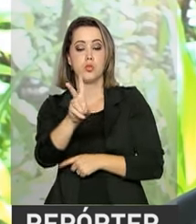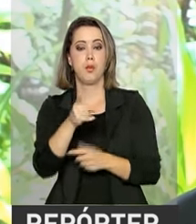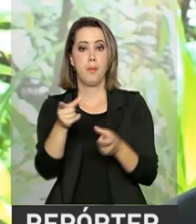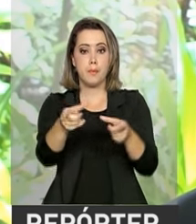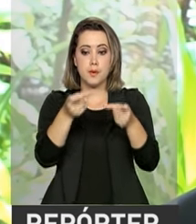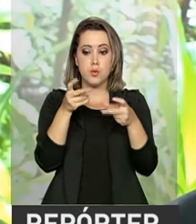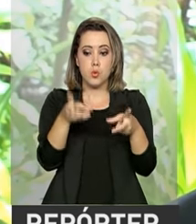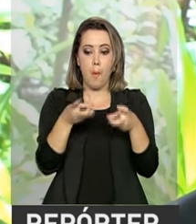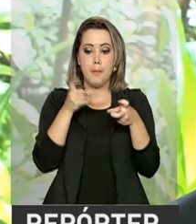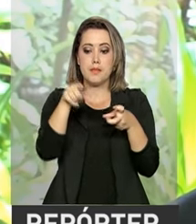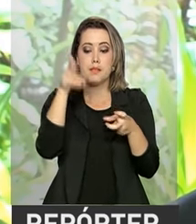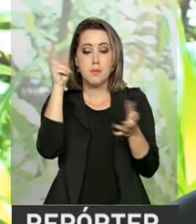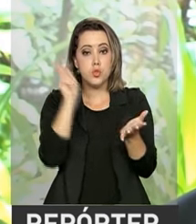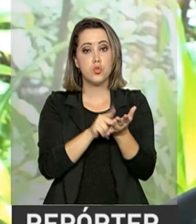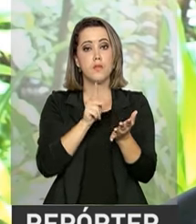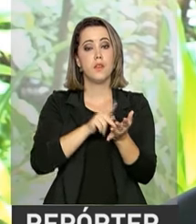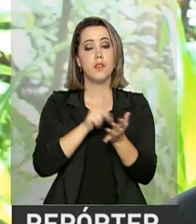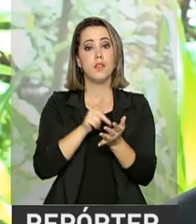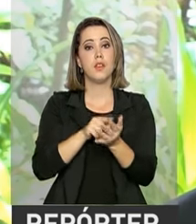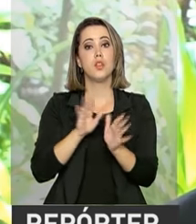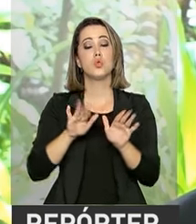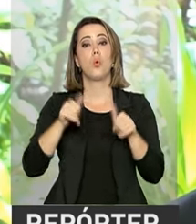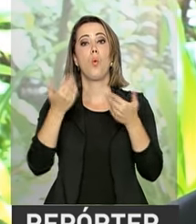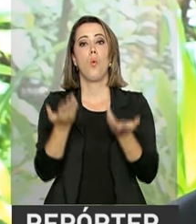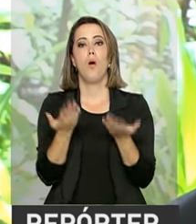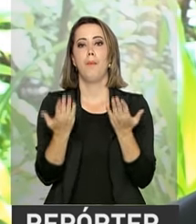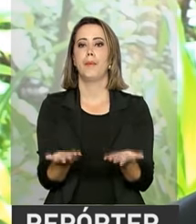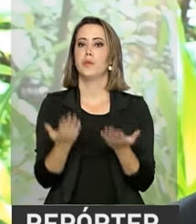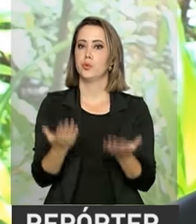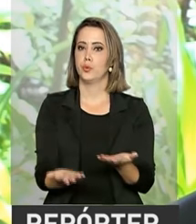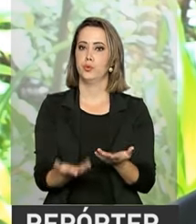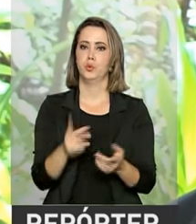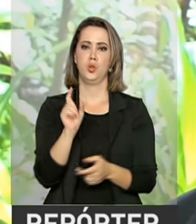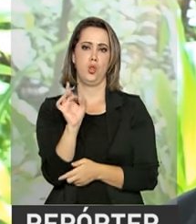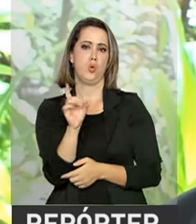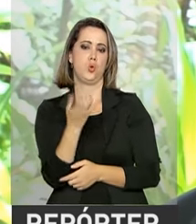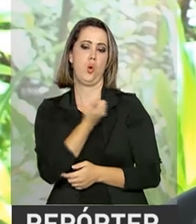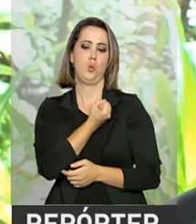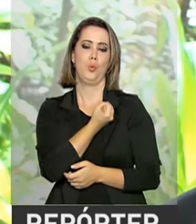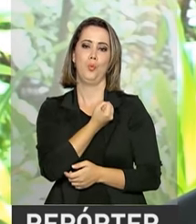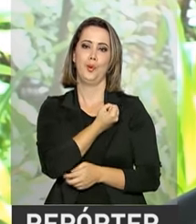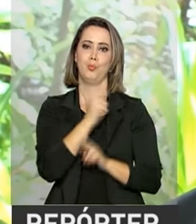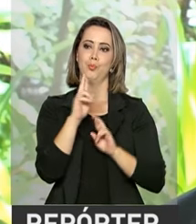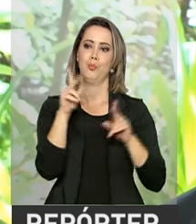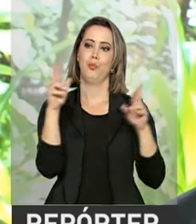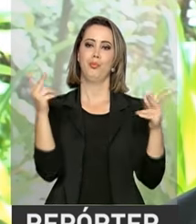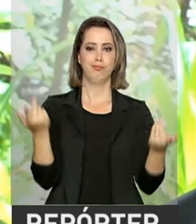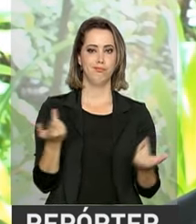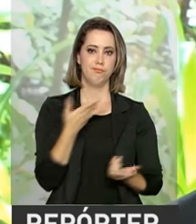o peso efetivo, o peso líquido do produto, e não apenas a numeração que foi atribuída pelo fabricante.